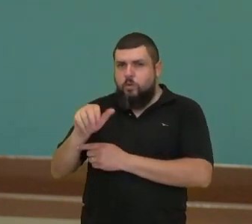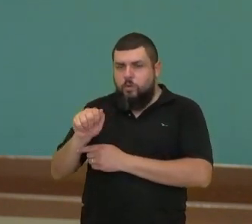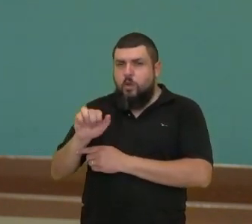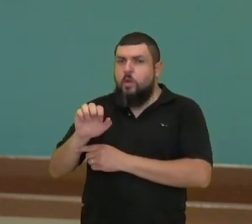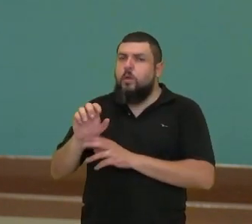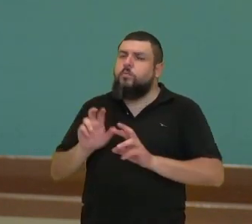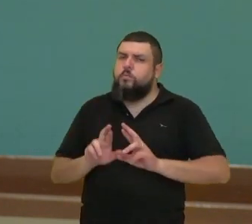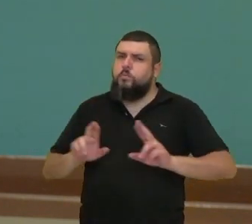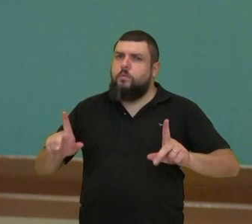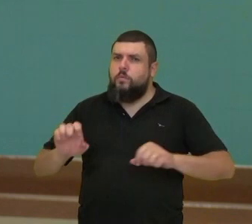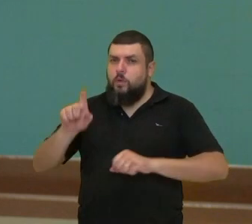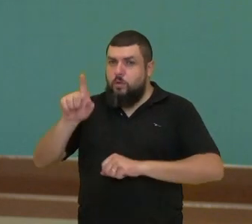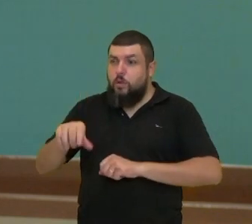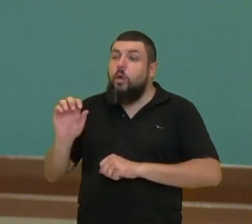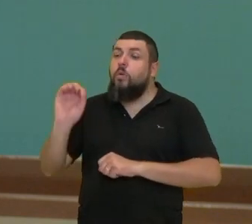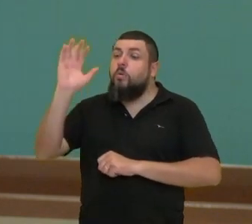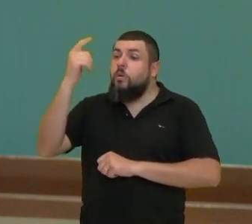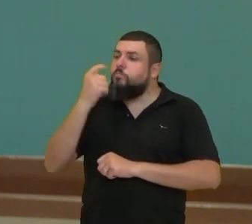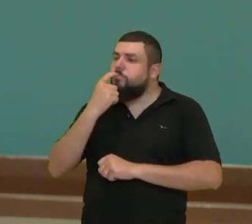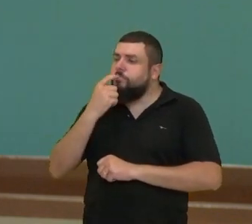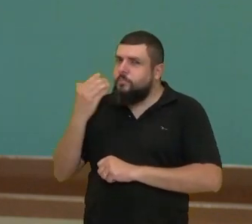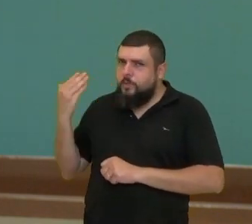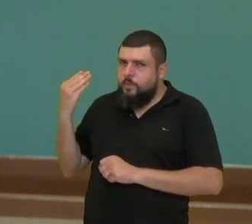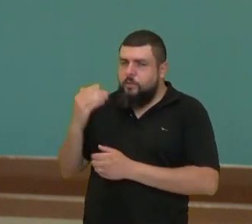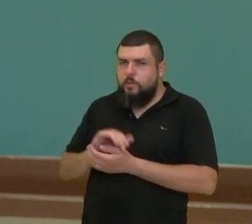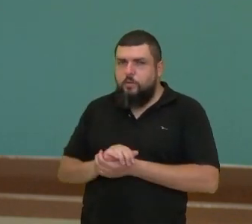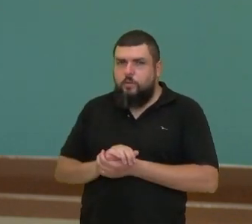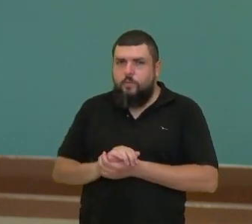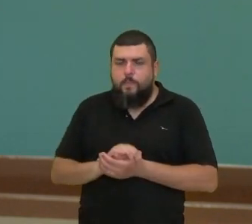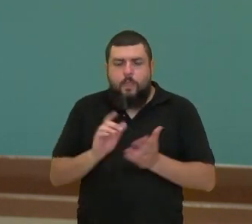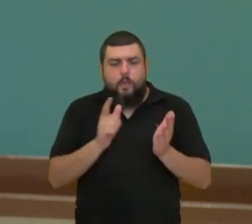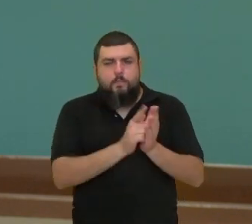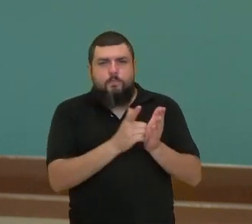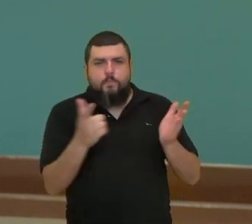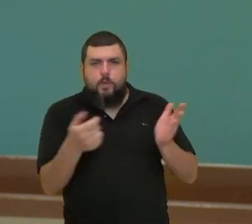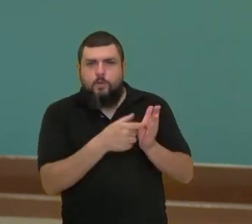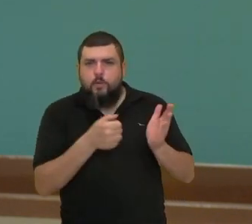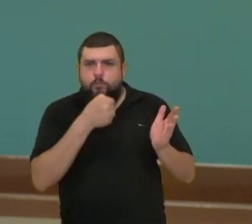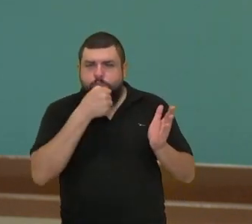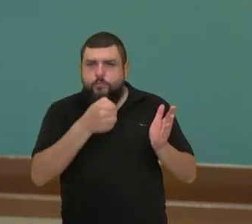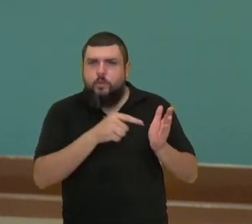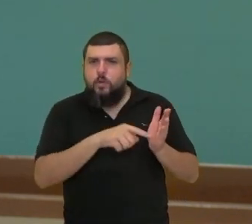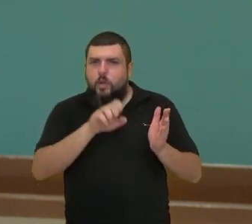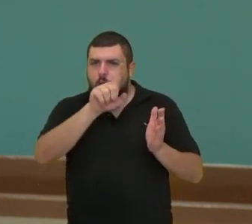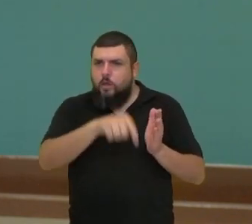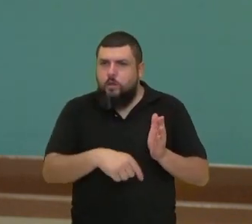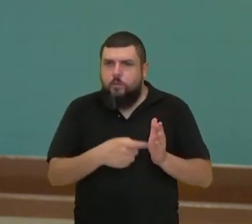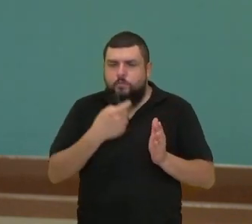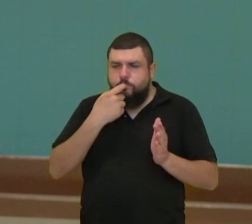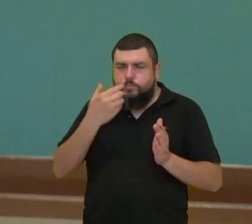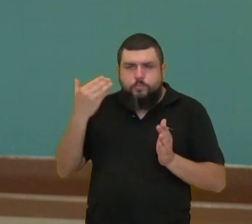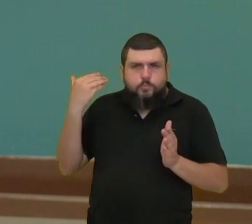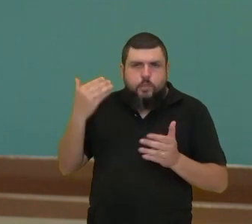acontecimentos recentes. A reportagem com acontecimentos recentes e atemporais.